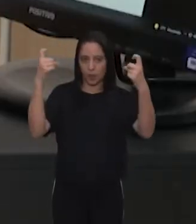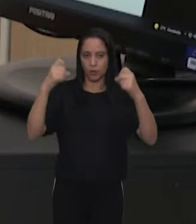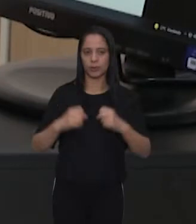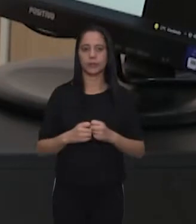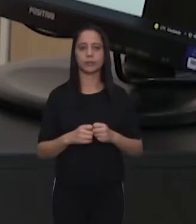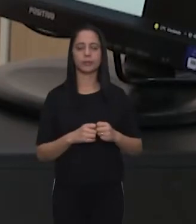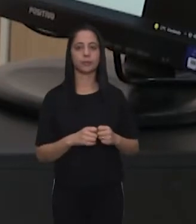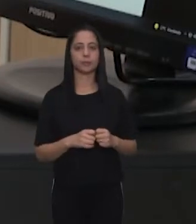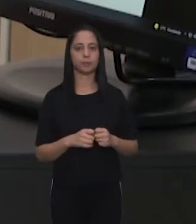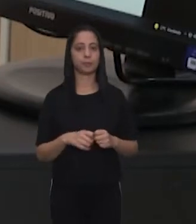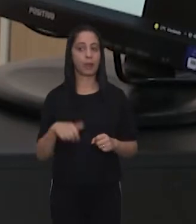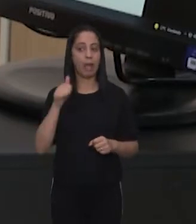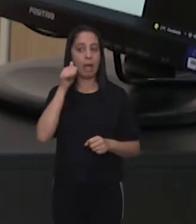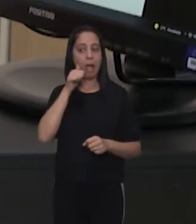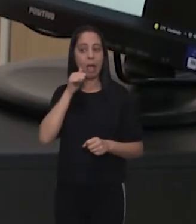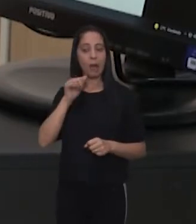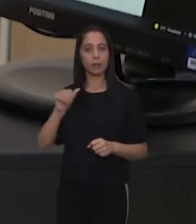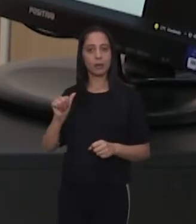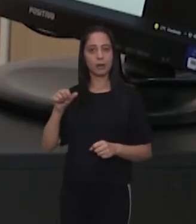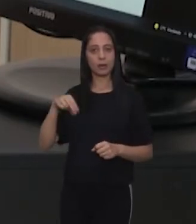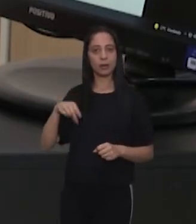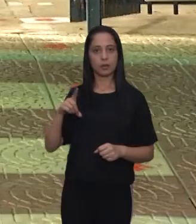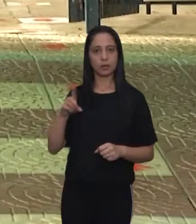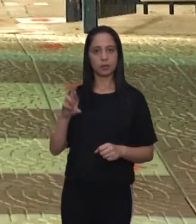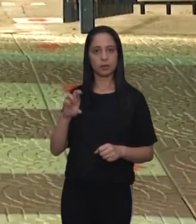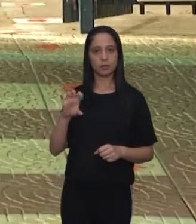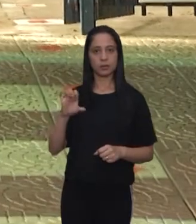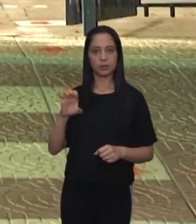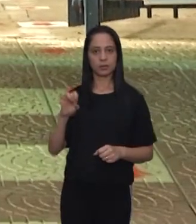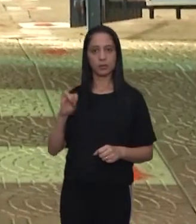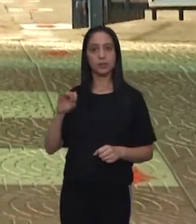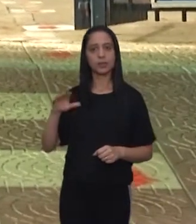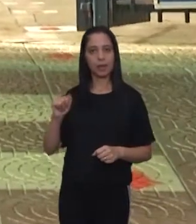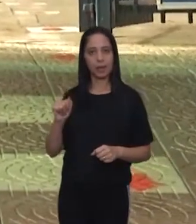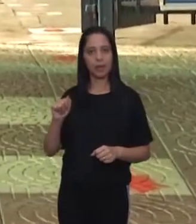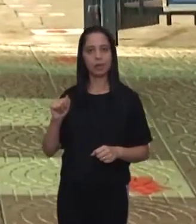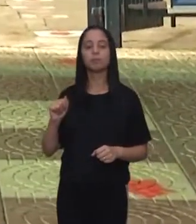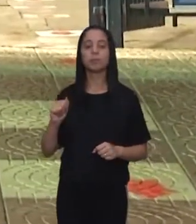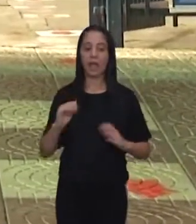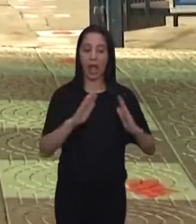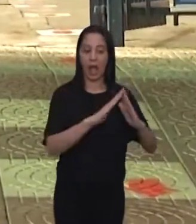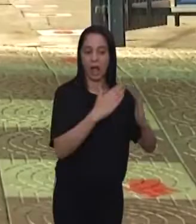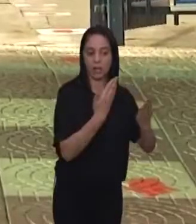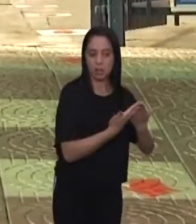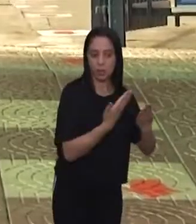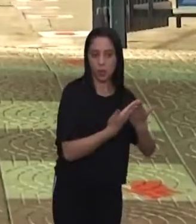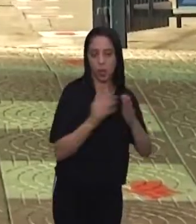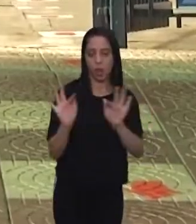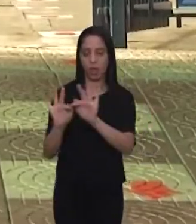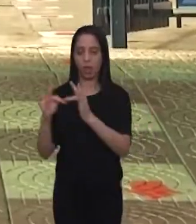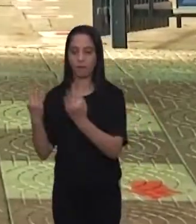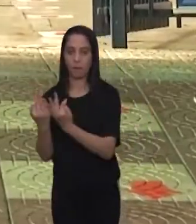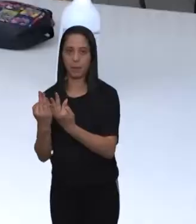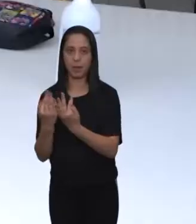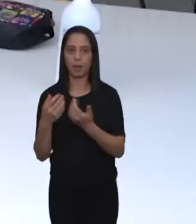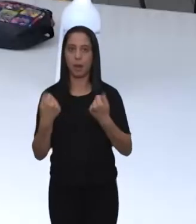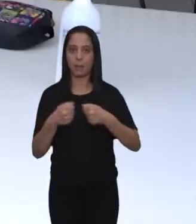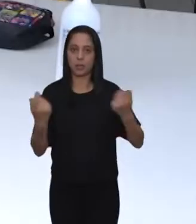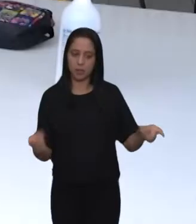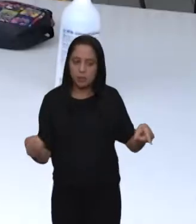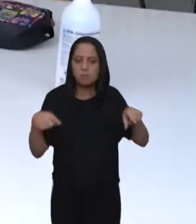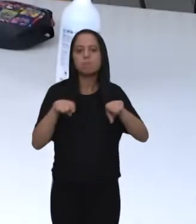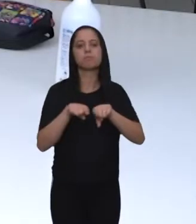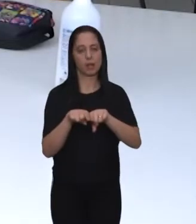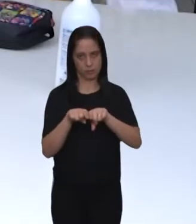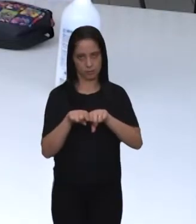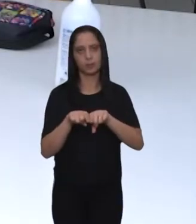Andreia que é coordenadora de ensino na educação infantil a escola precisa ter uma relação de parceria com a família e